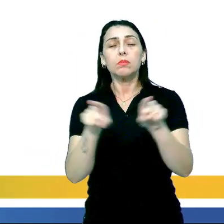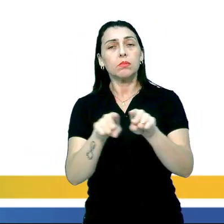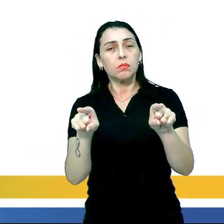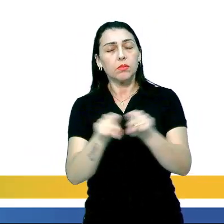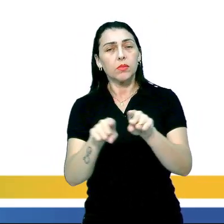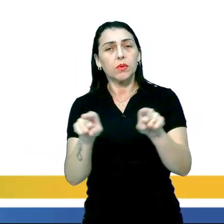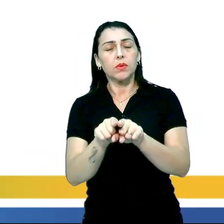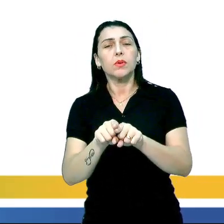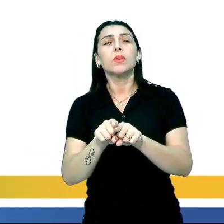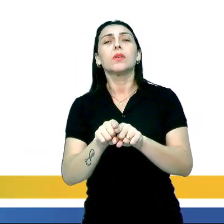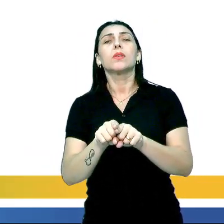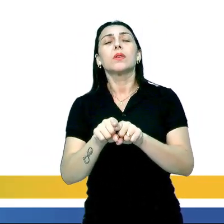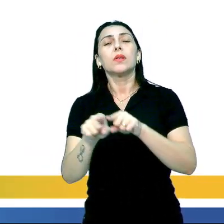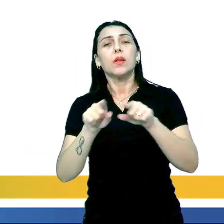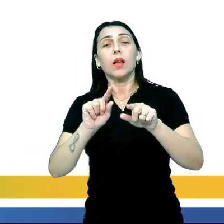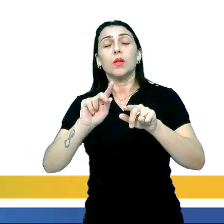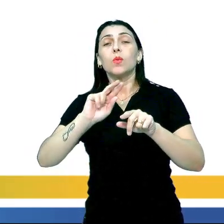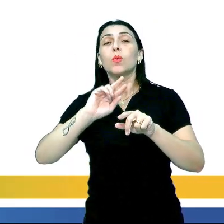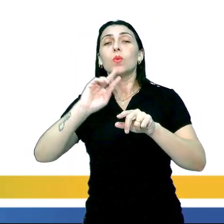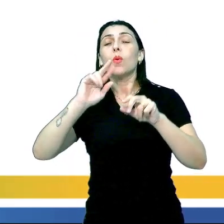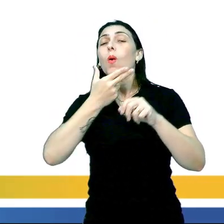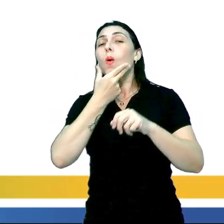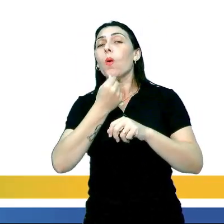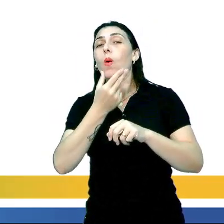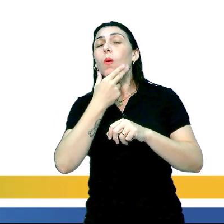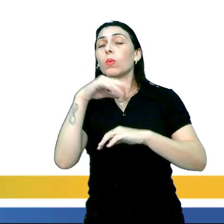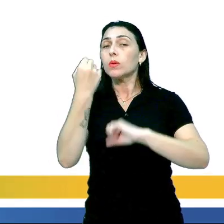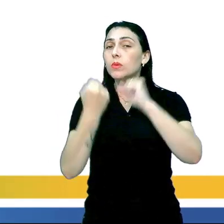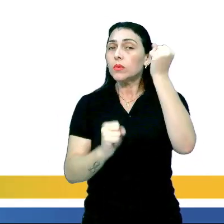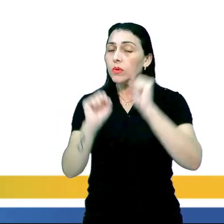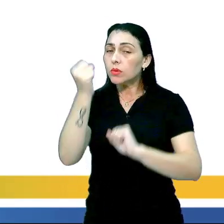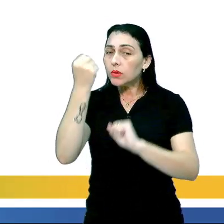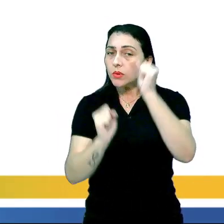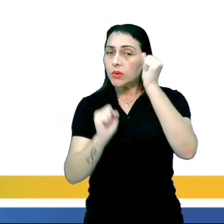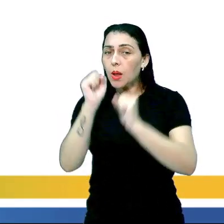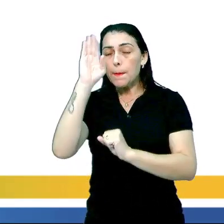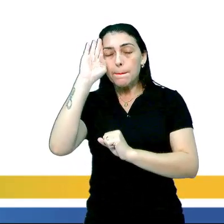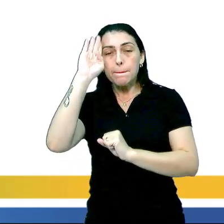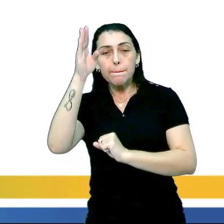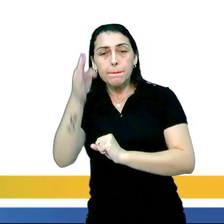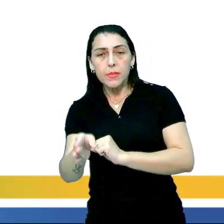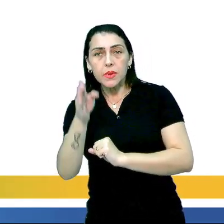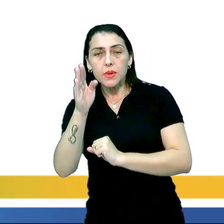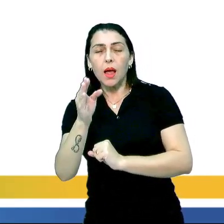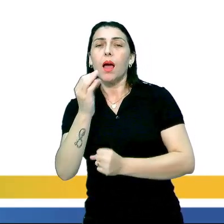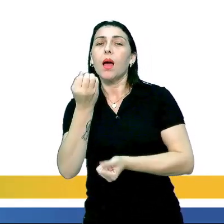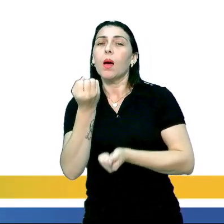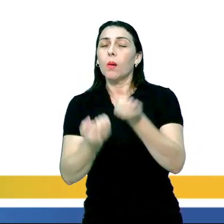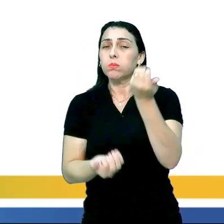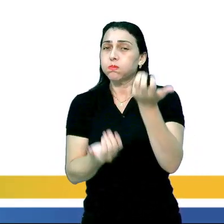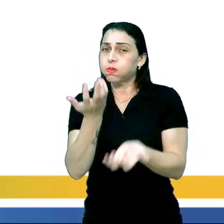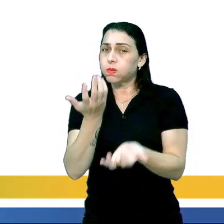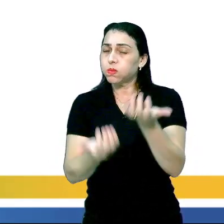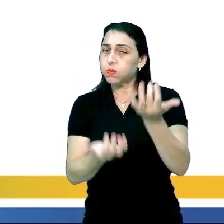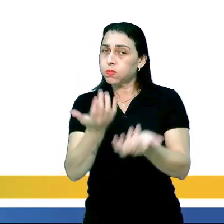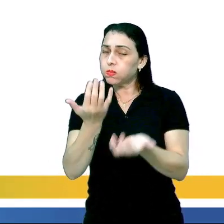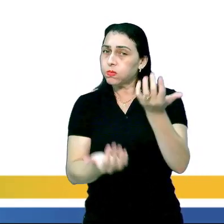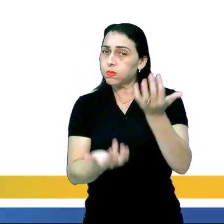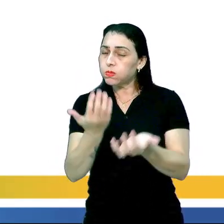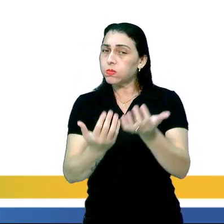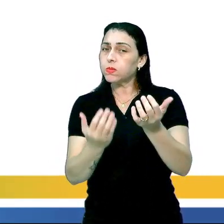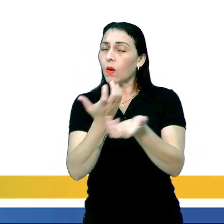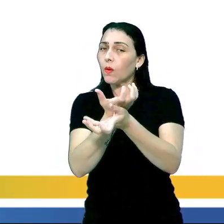ser através de atividades humanas, como industrialização e principalmente a queima de